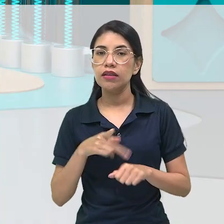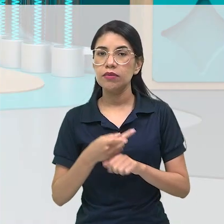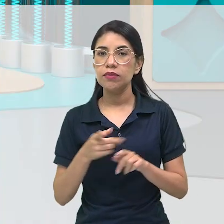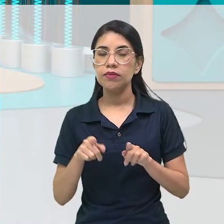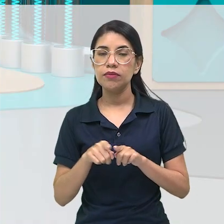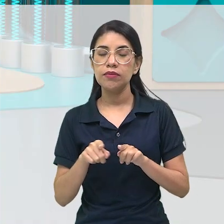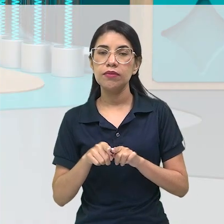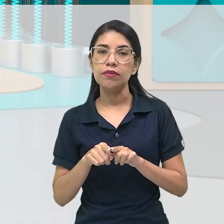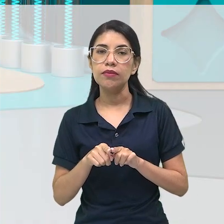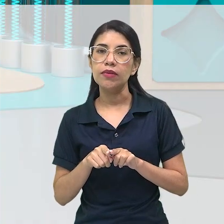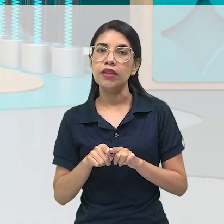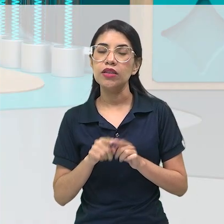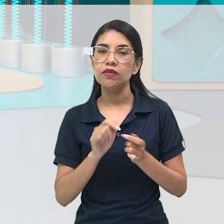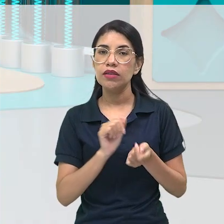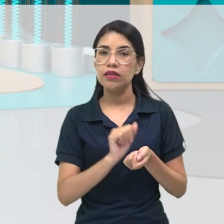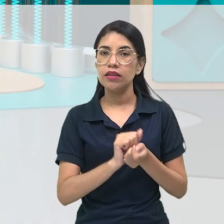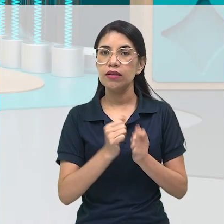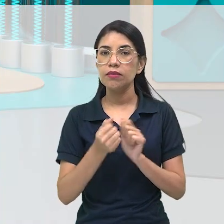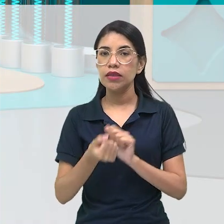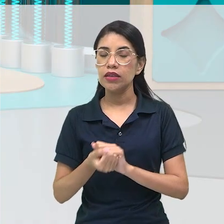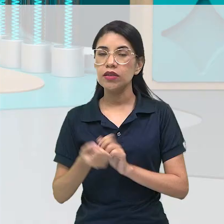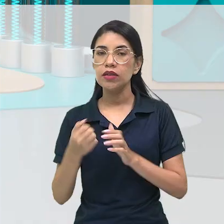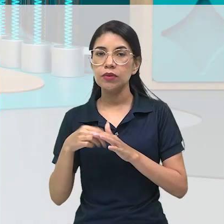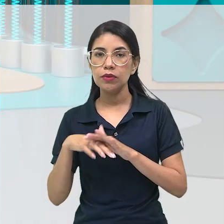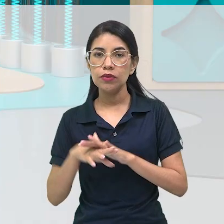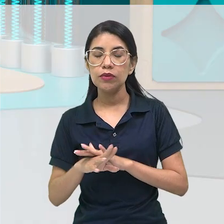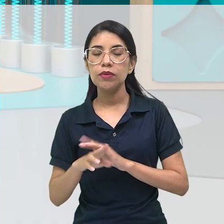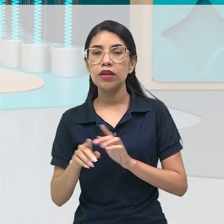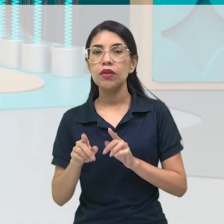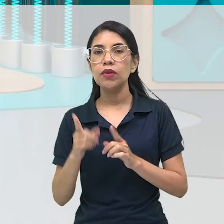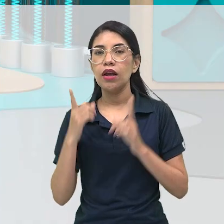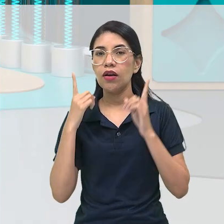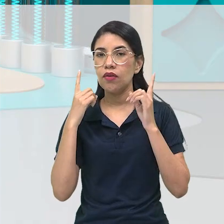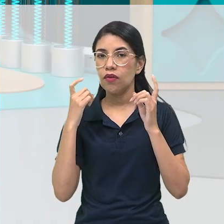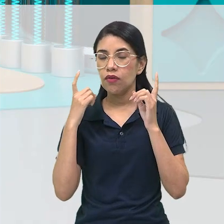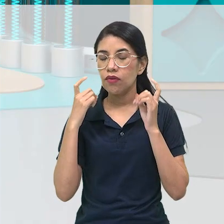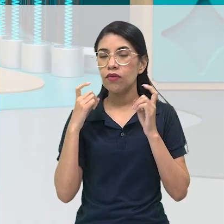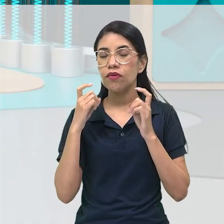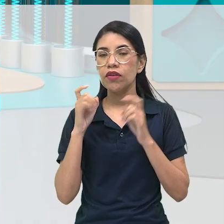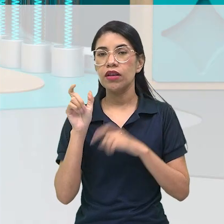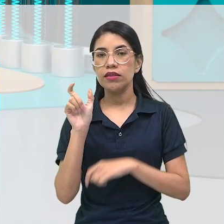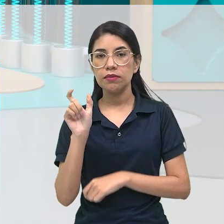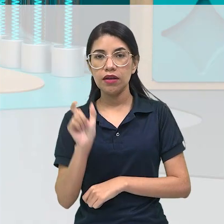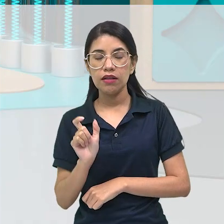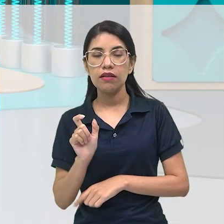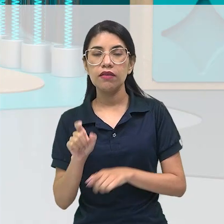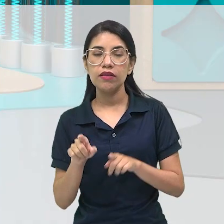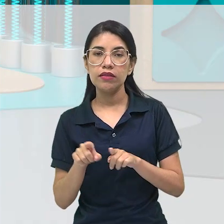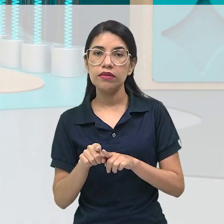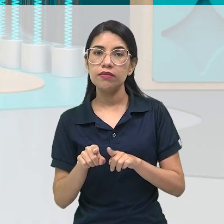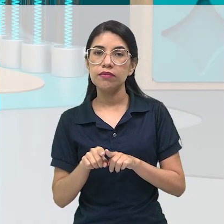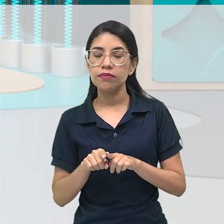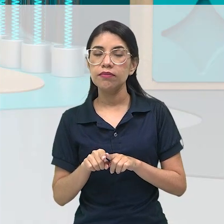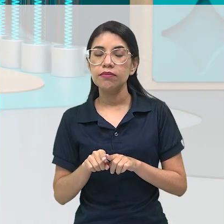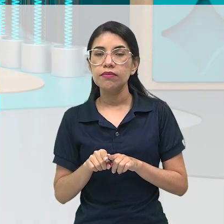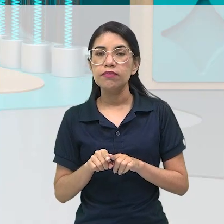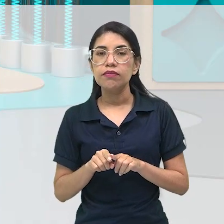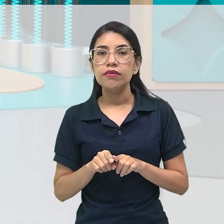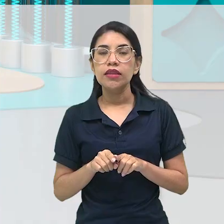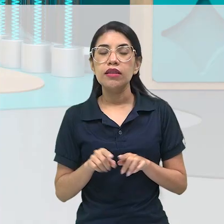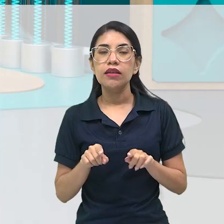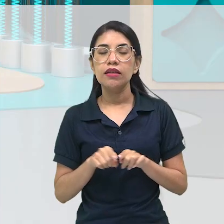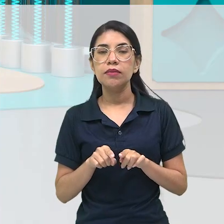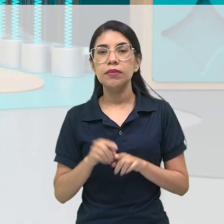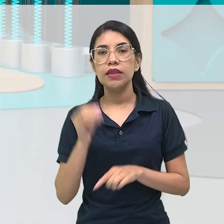vai se adaptando o nosso ouvido para escutar esses termos, né?